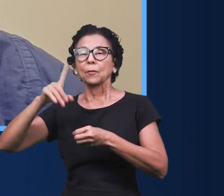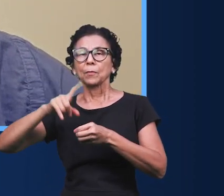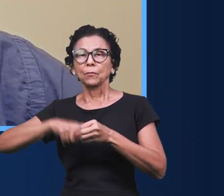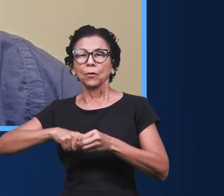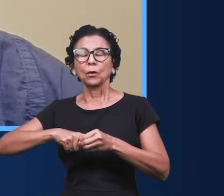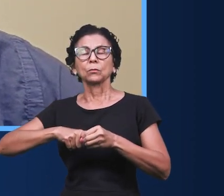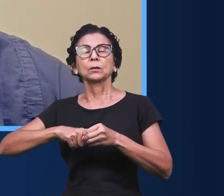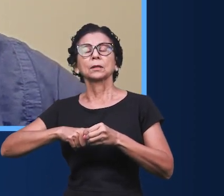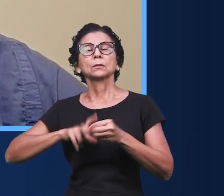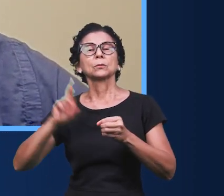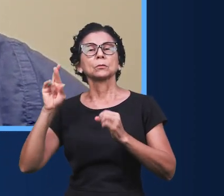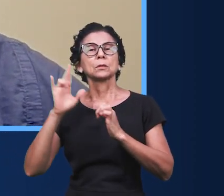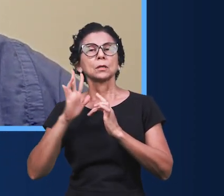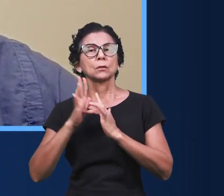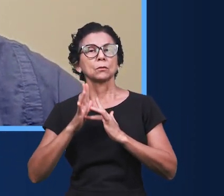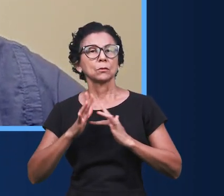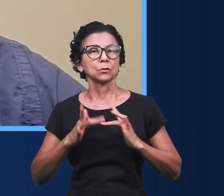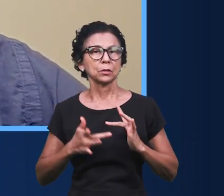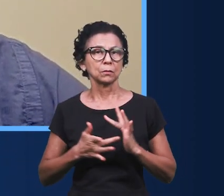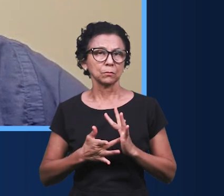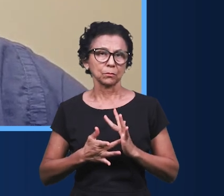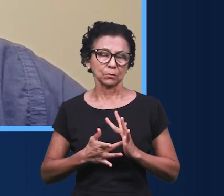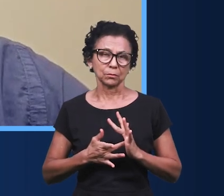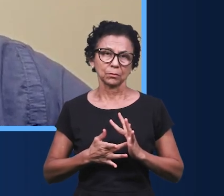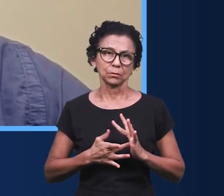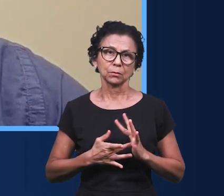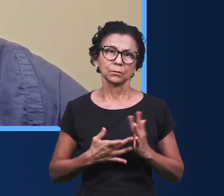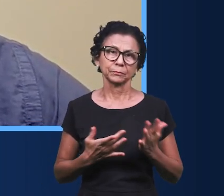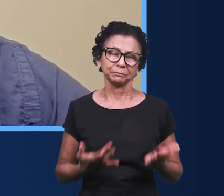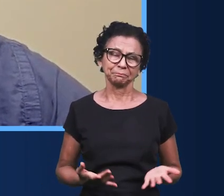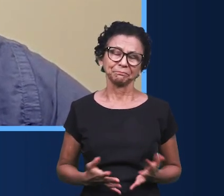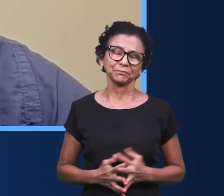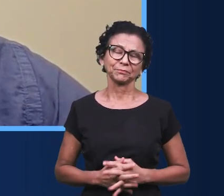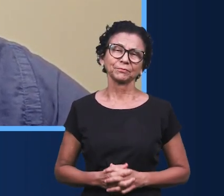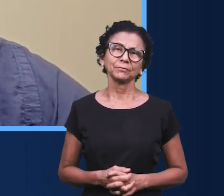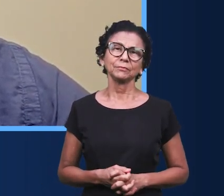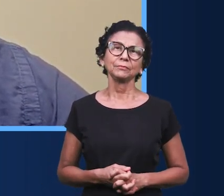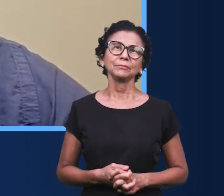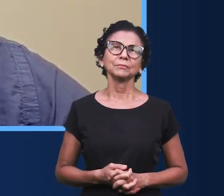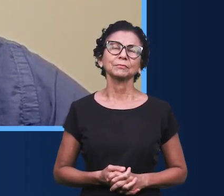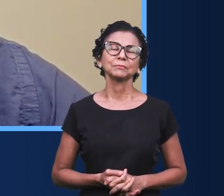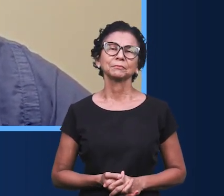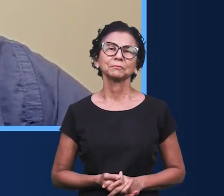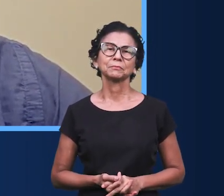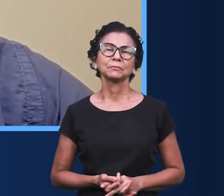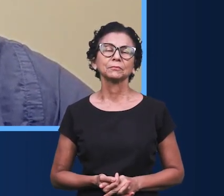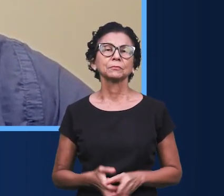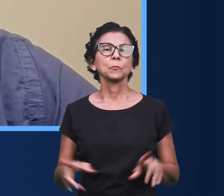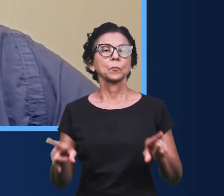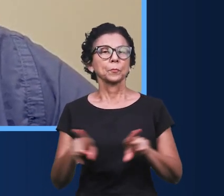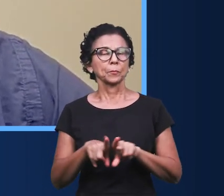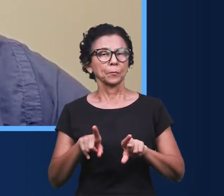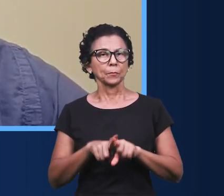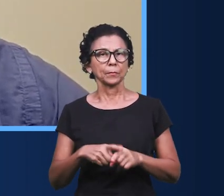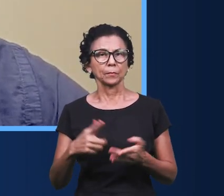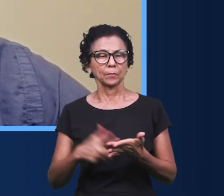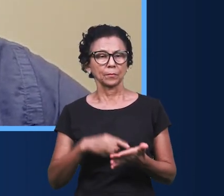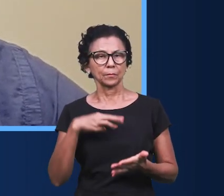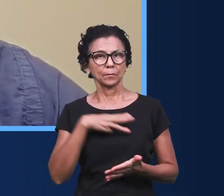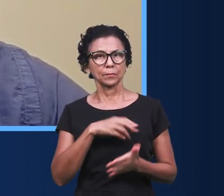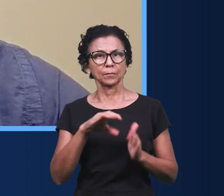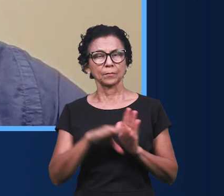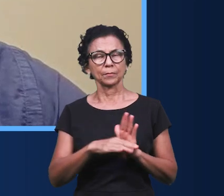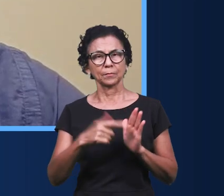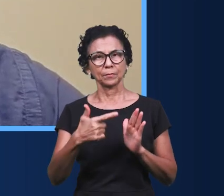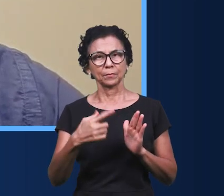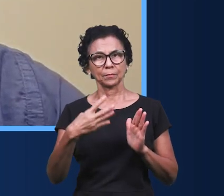indicando a proximidade da volta do desejado das nações, o Senhor Jesus. Também encontramos em Mateus,